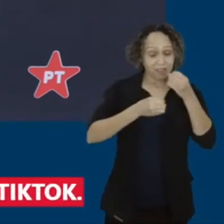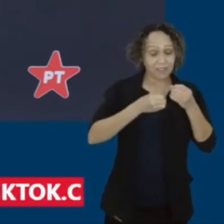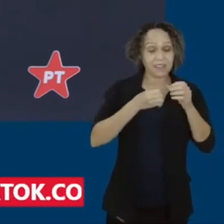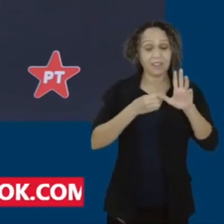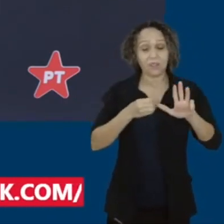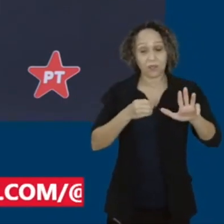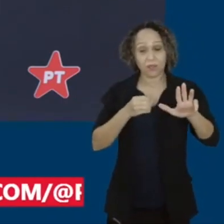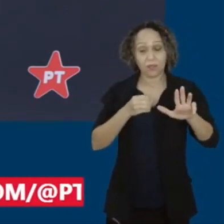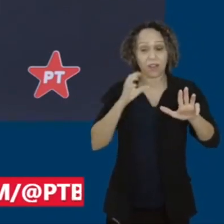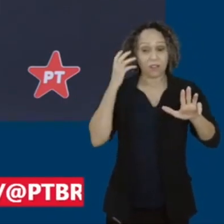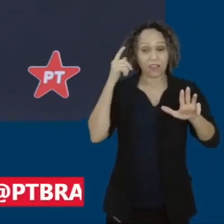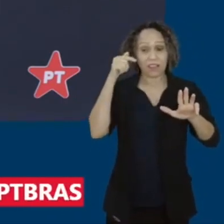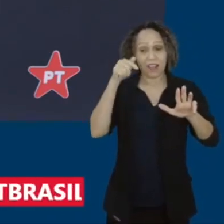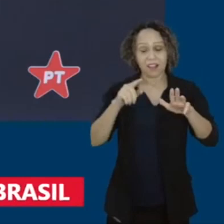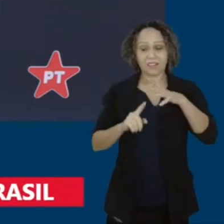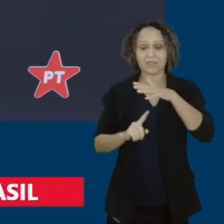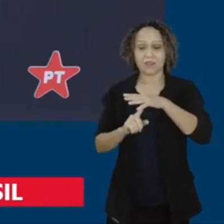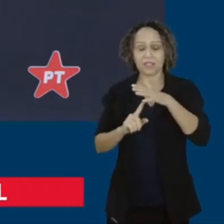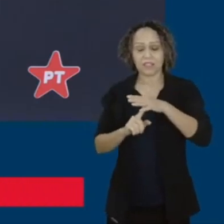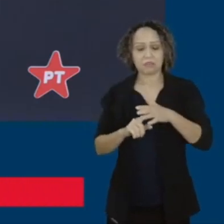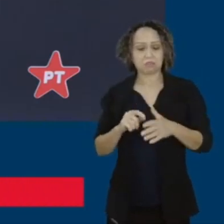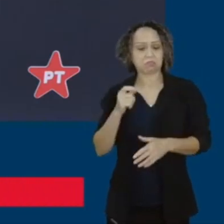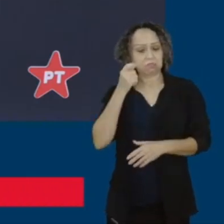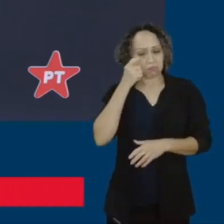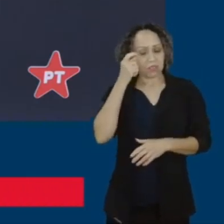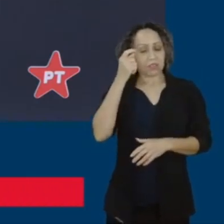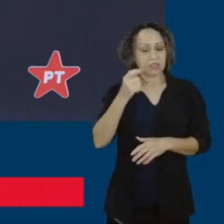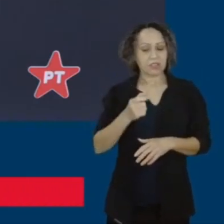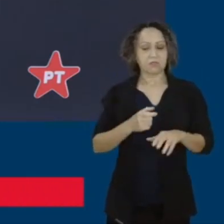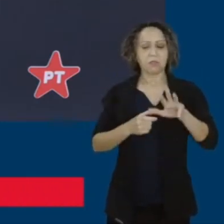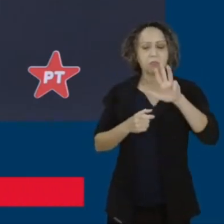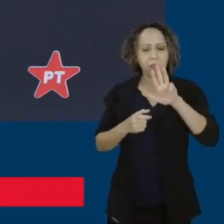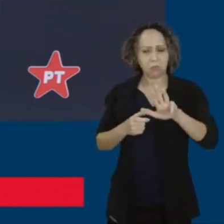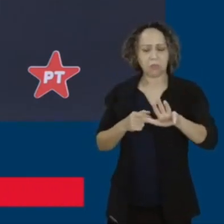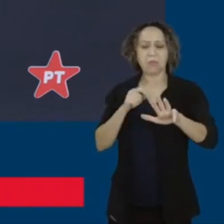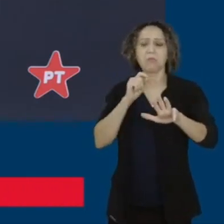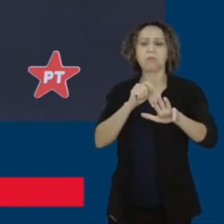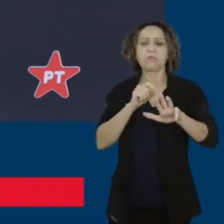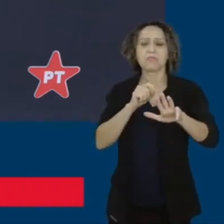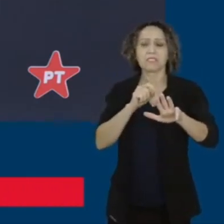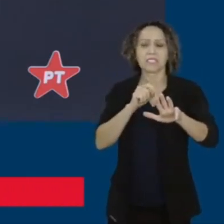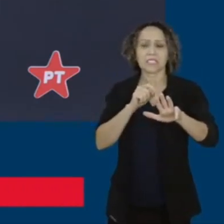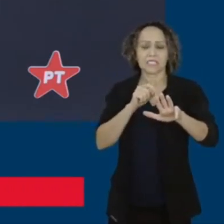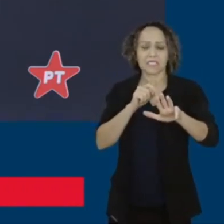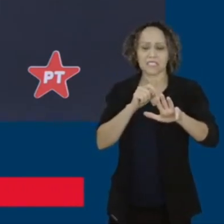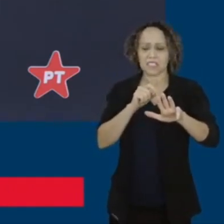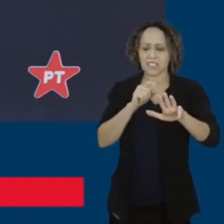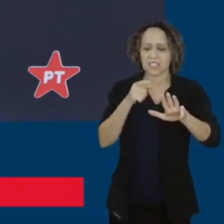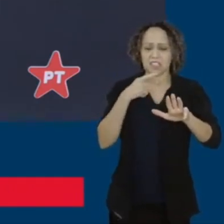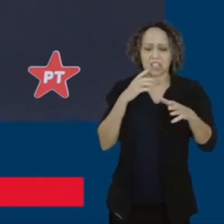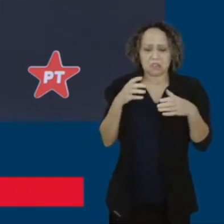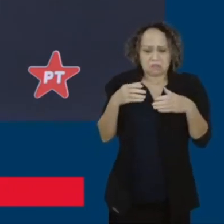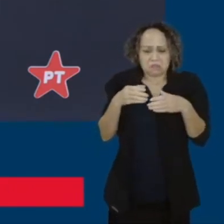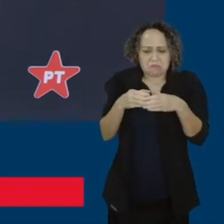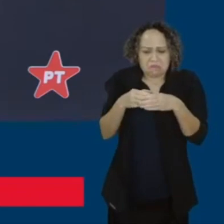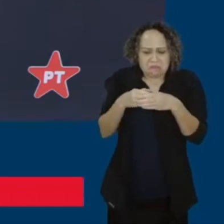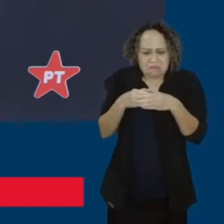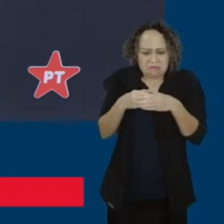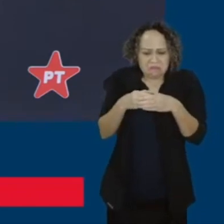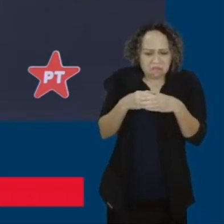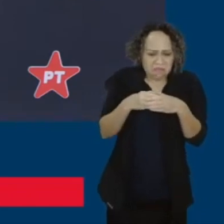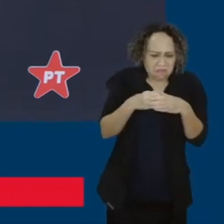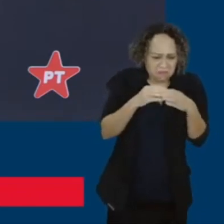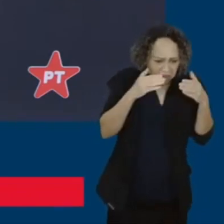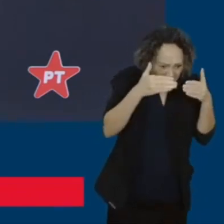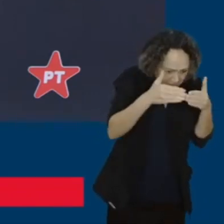Paraná. Muito interessante. O Lula mostrou que não é um sectário, que é um sujeito aberto